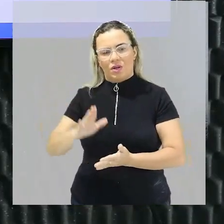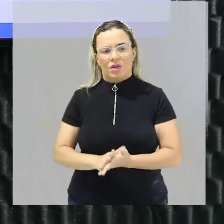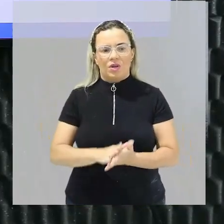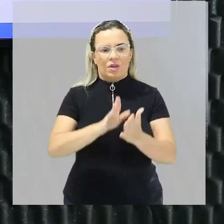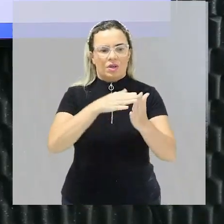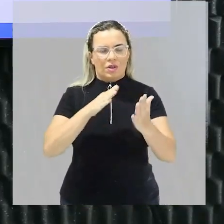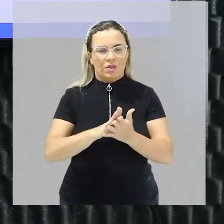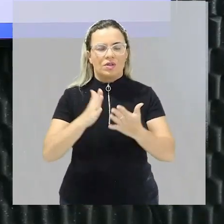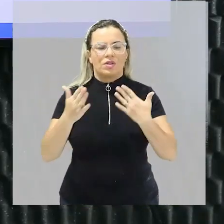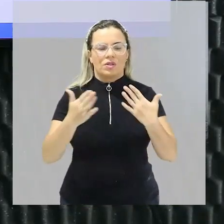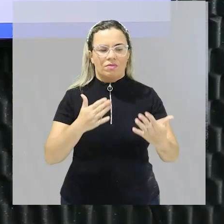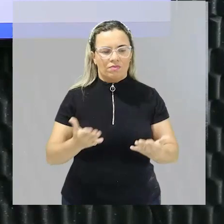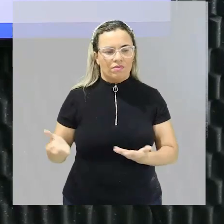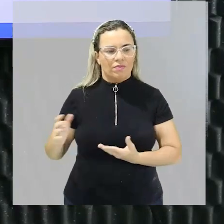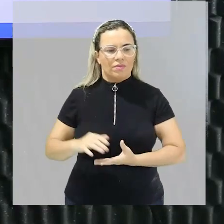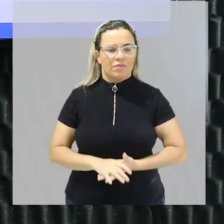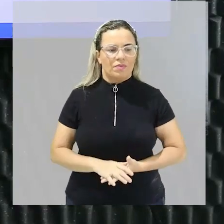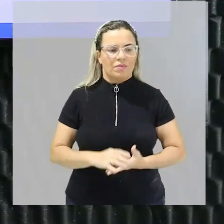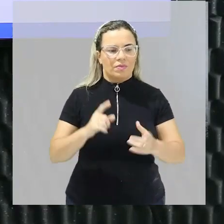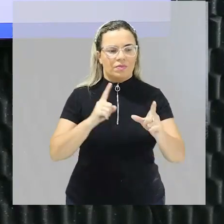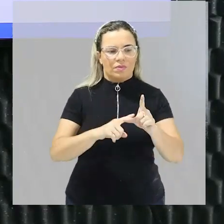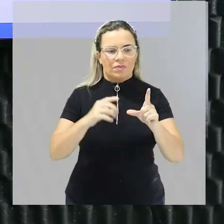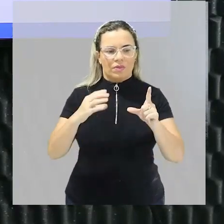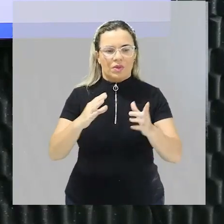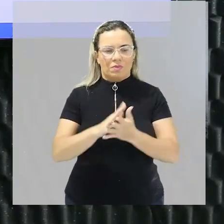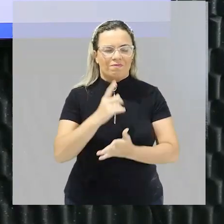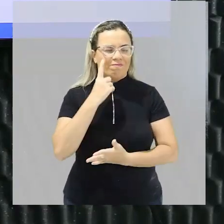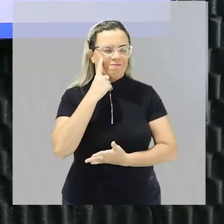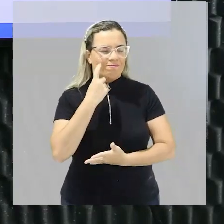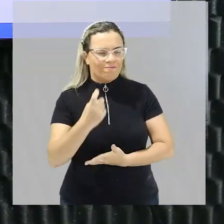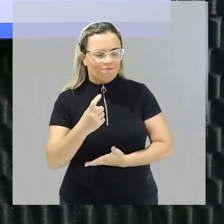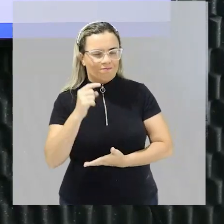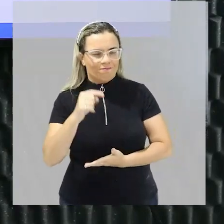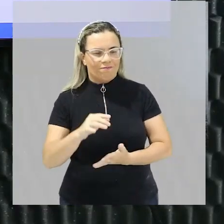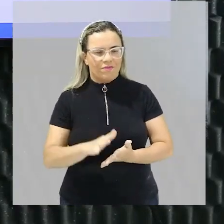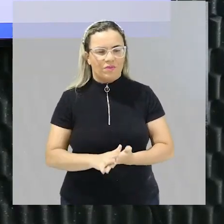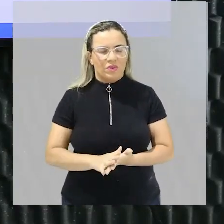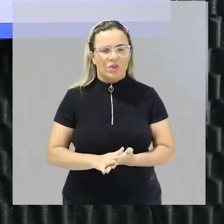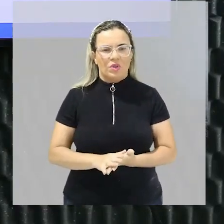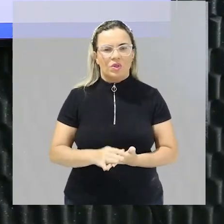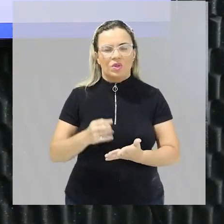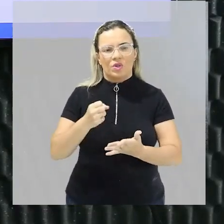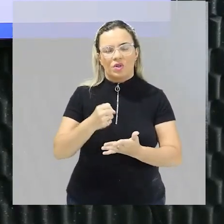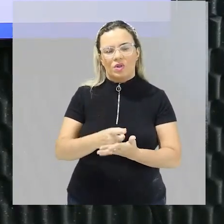estéticos. Interesse do consumidor de arte? Não, necessariamente não é interesse do